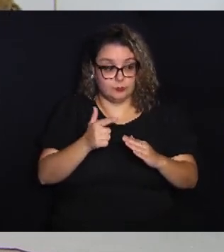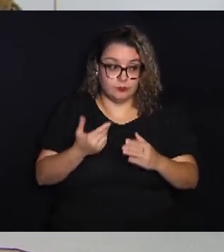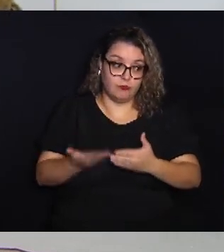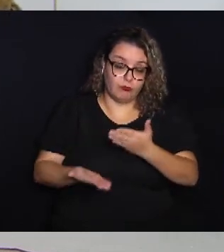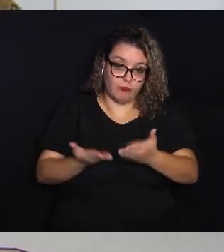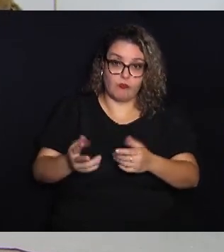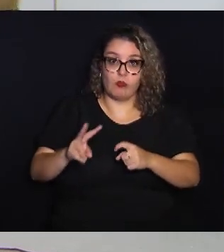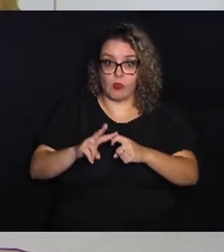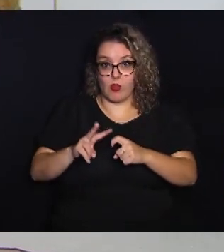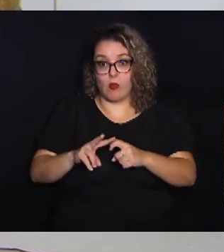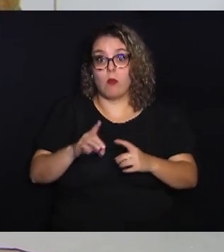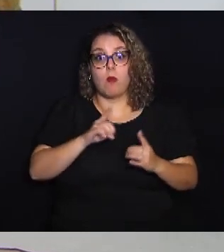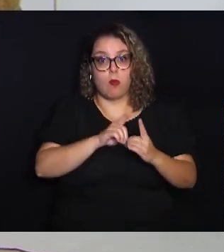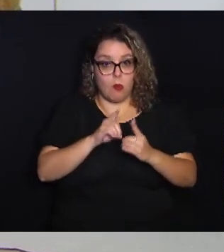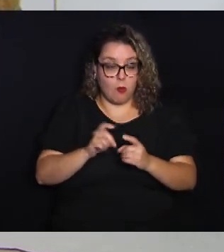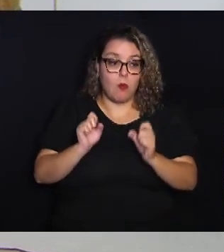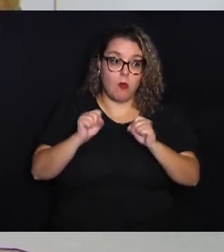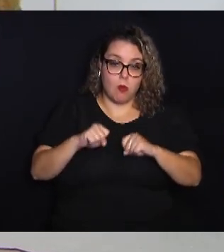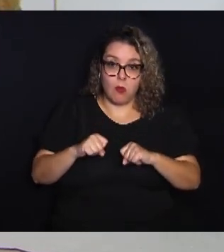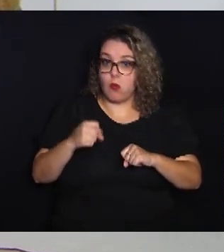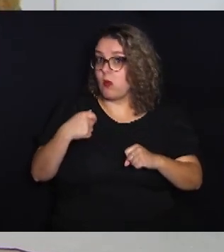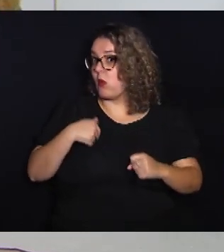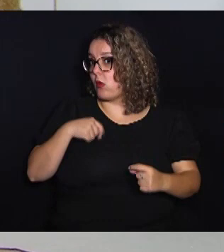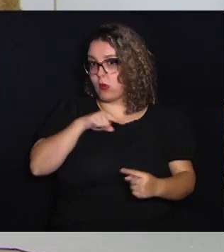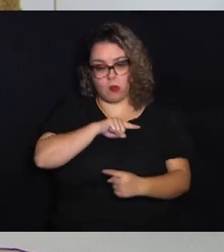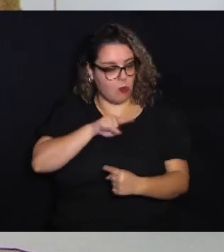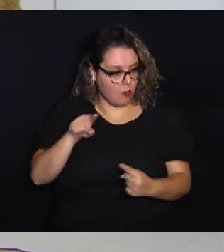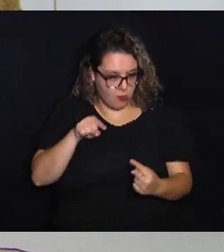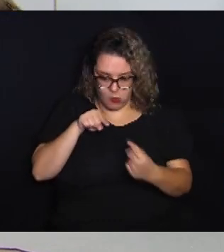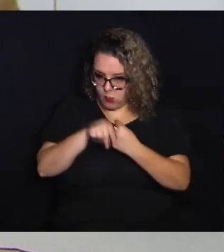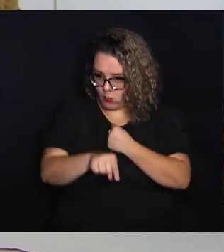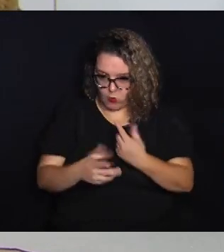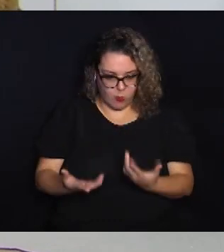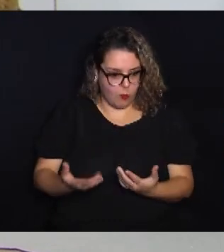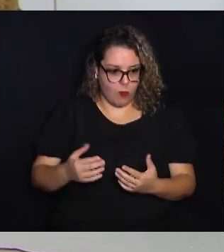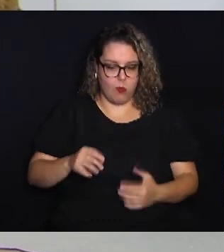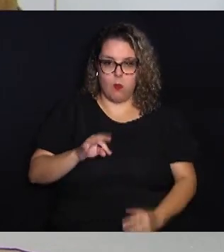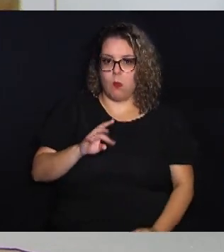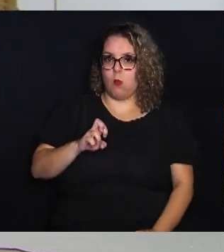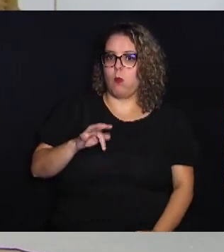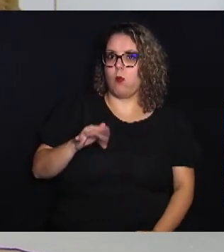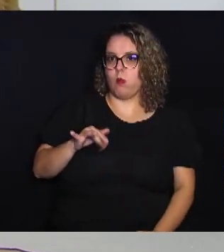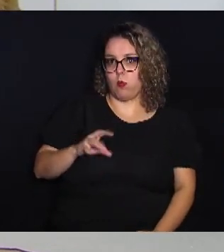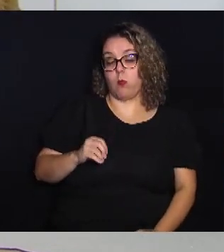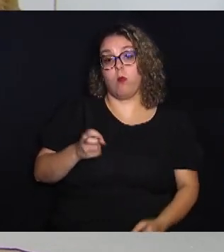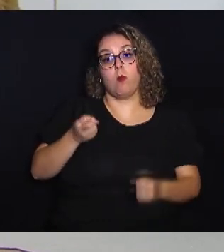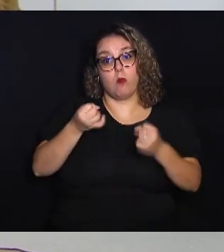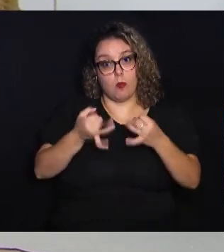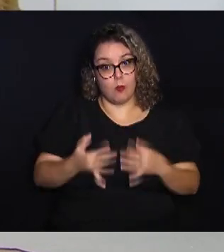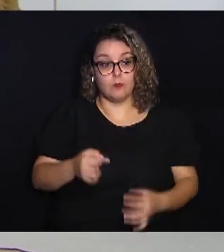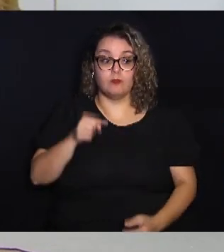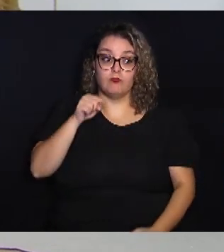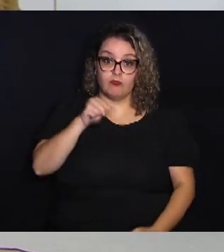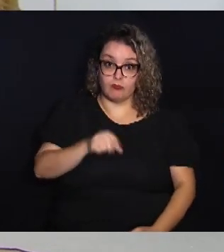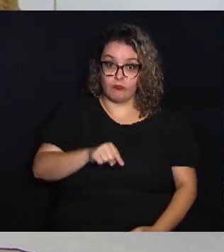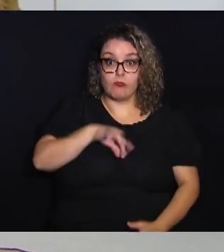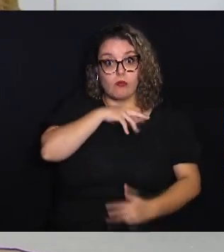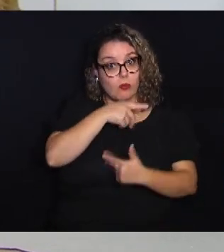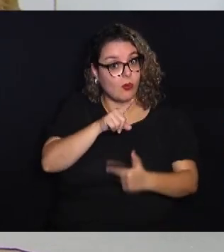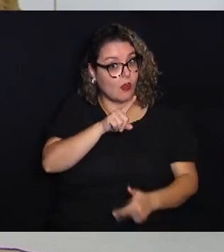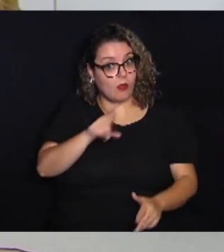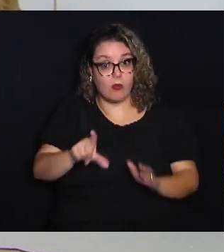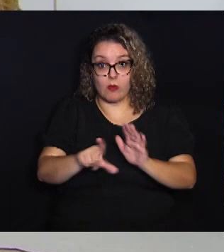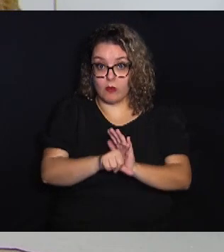morrer doentes em casa sem cuidado veterinário. Então a gente atende sim, a gente não concorda com o tráfico e aí a gente, numa consulta dessa, a gente orienta,